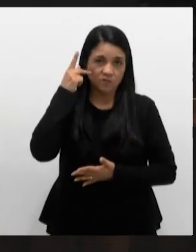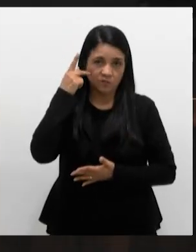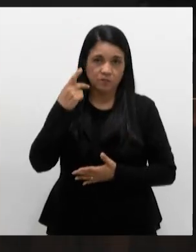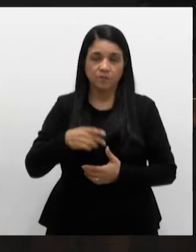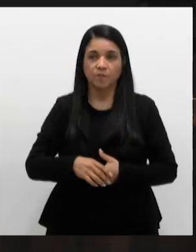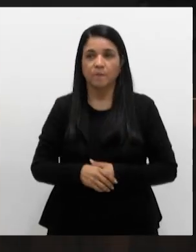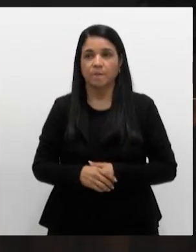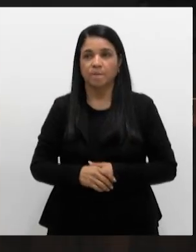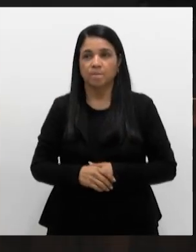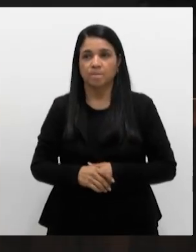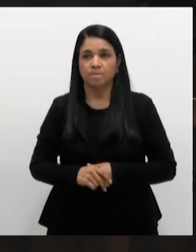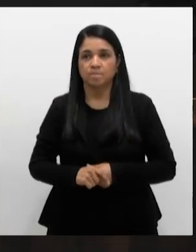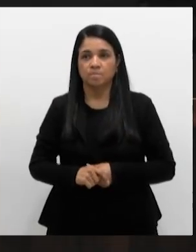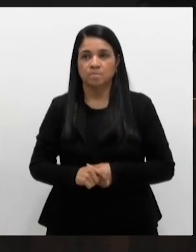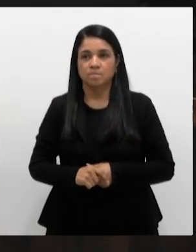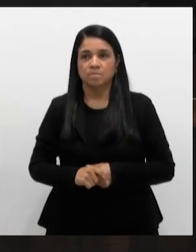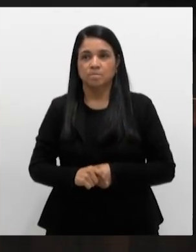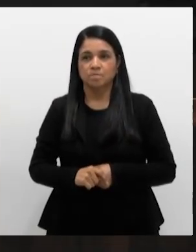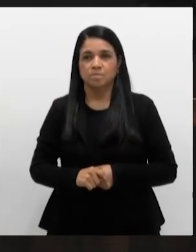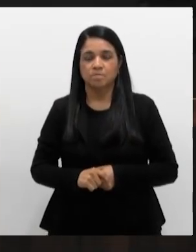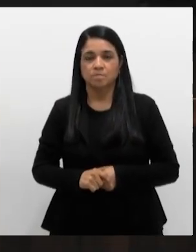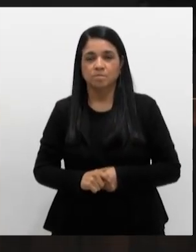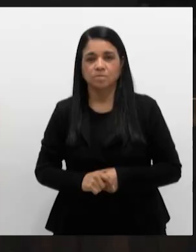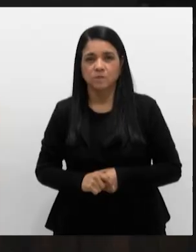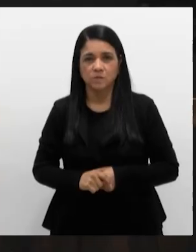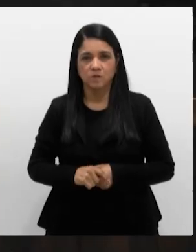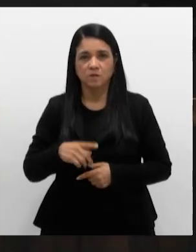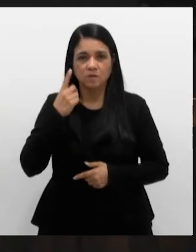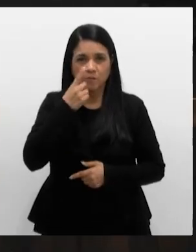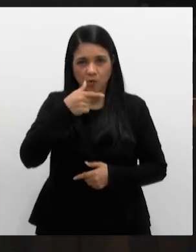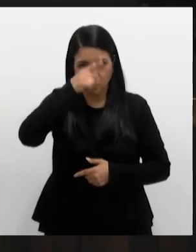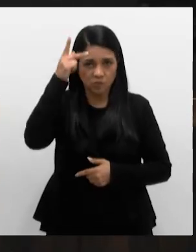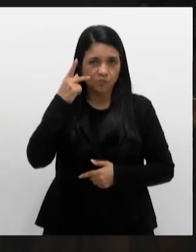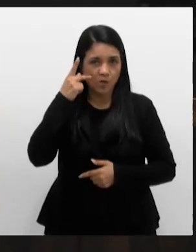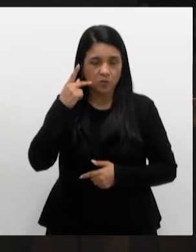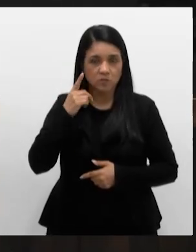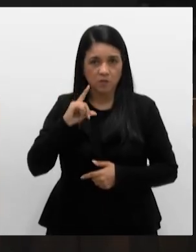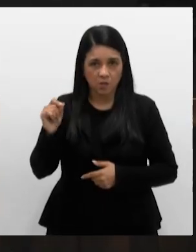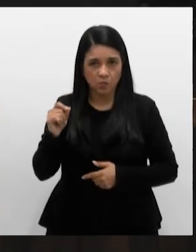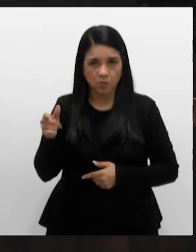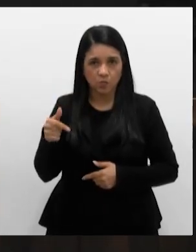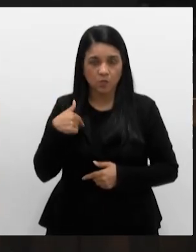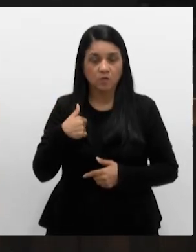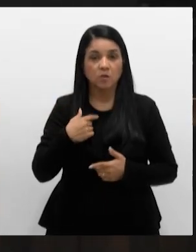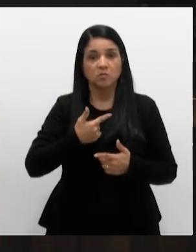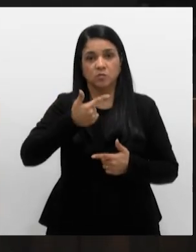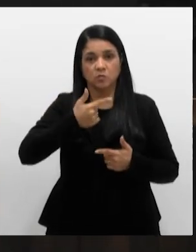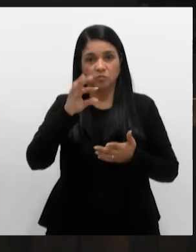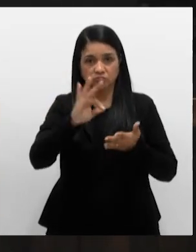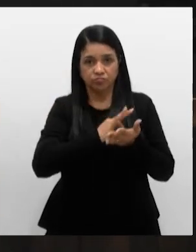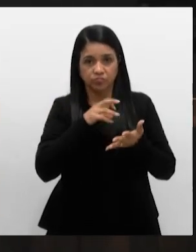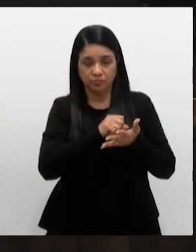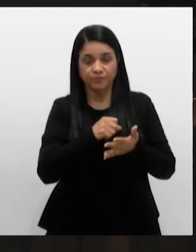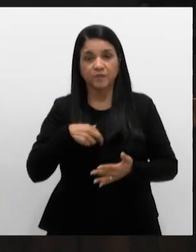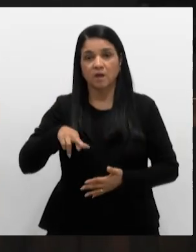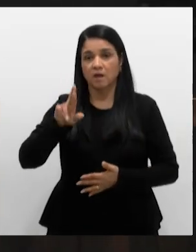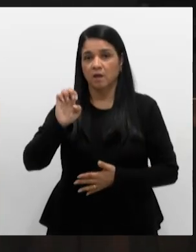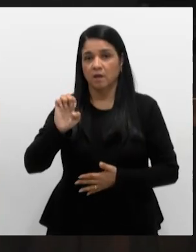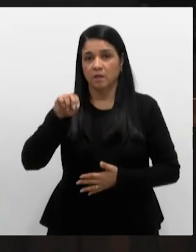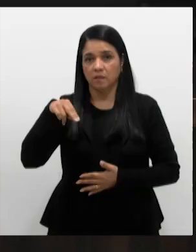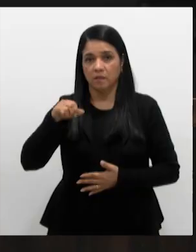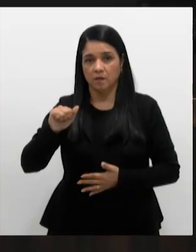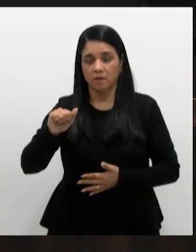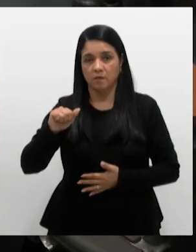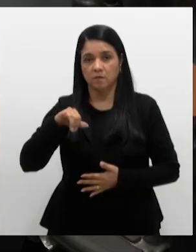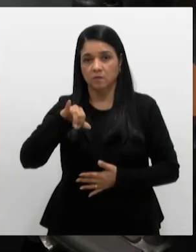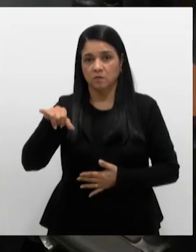estou... Deputado Luiz Paulo saiu? Segundo orador inscrito, então, deputado Renan Jordi.